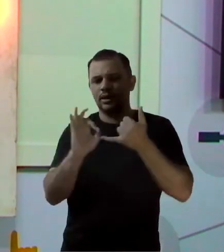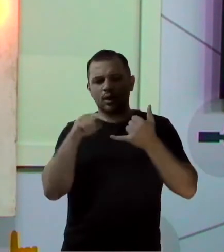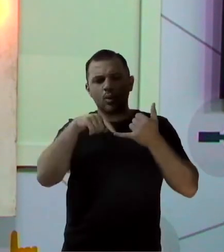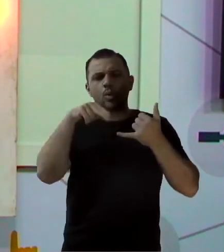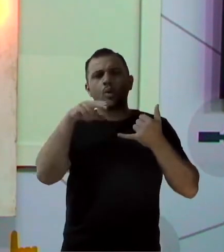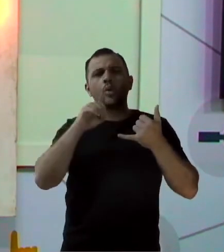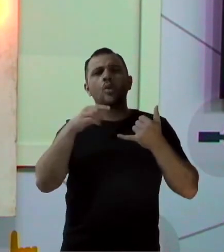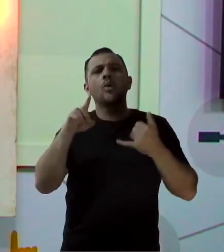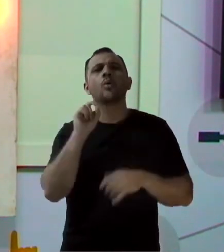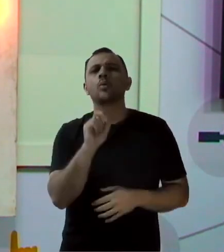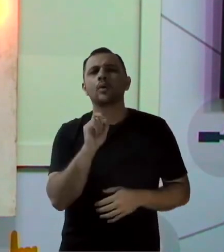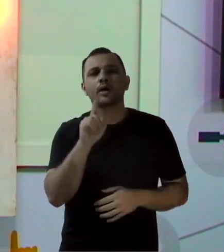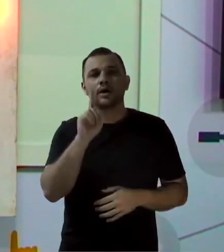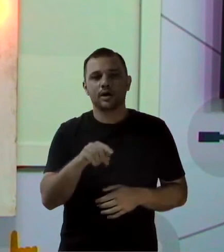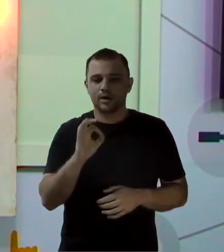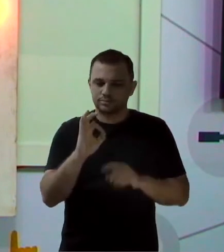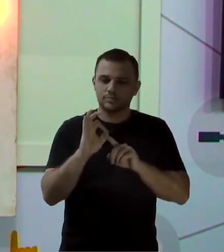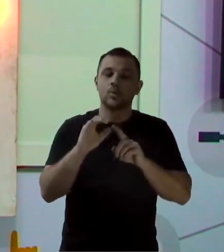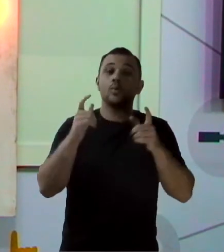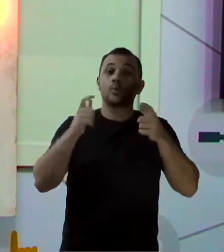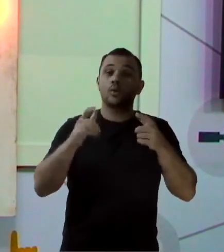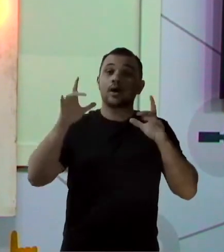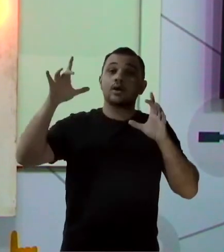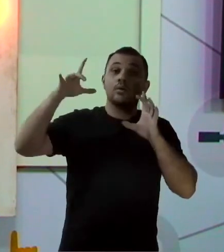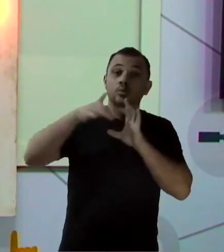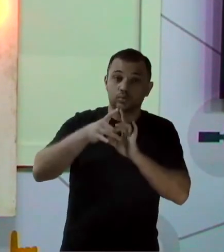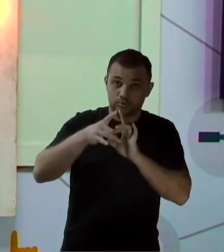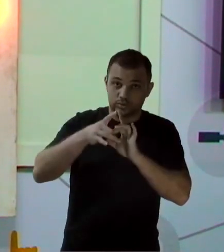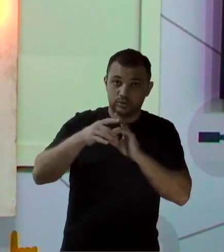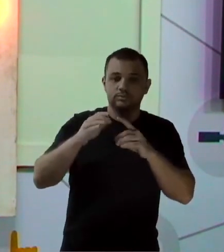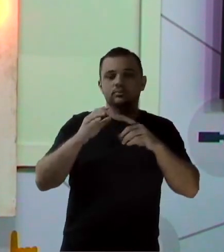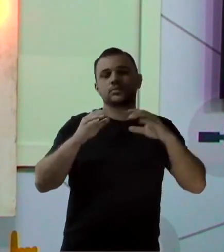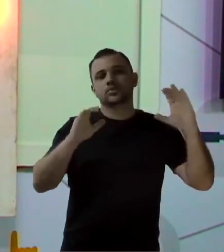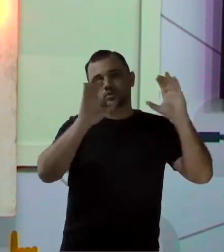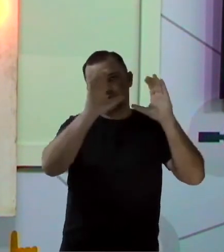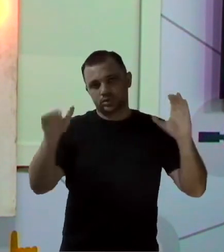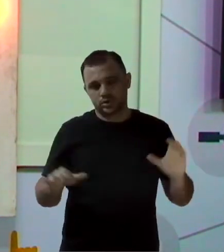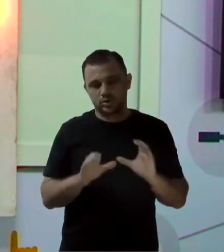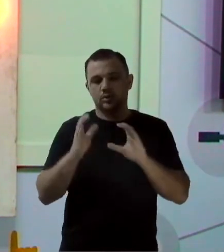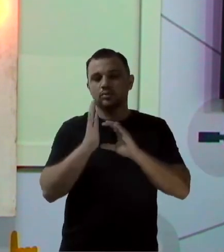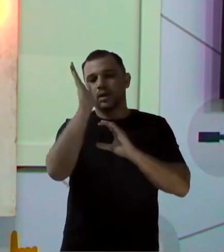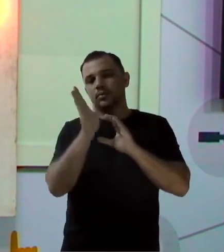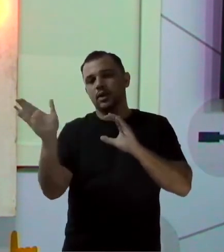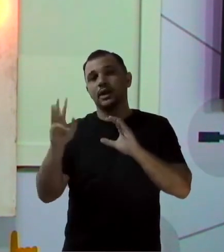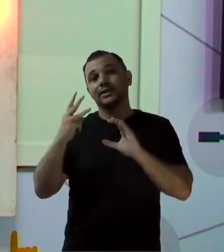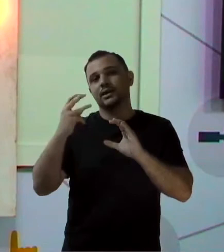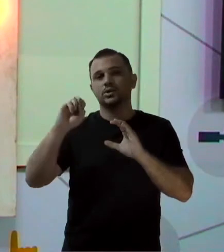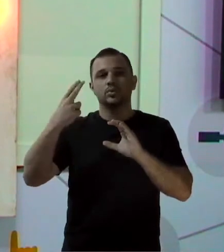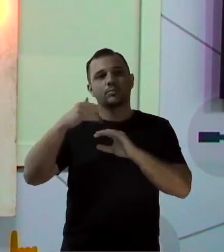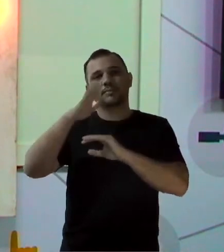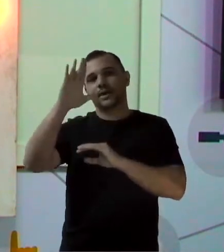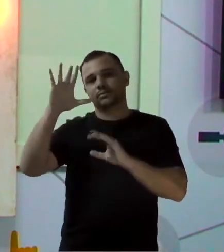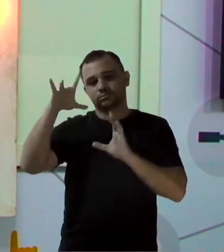elementos de um circuito, senhores. Tá? Então, aqui fica a dica para vocês na associação em